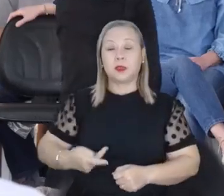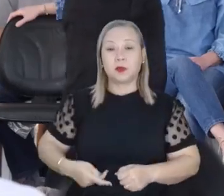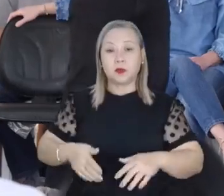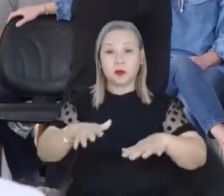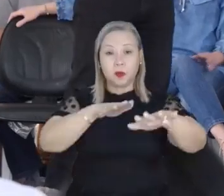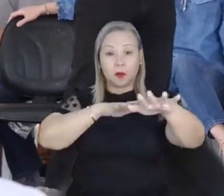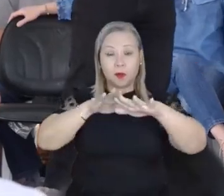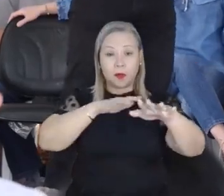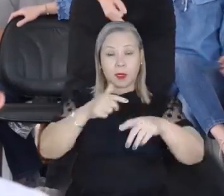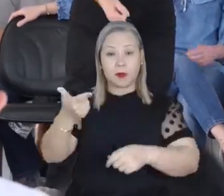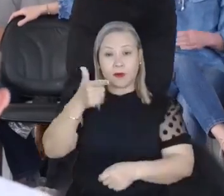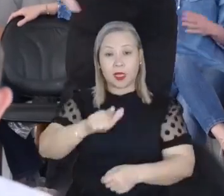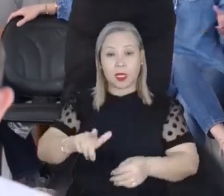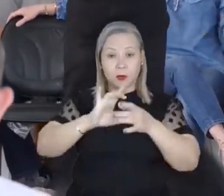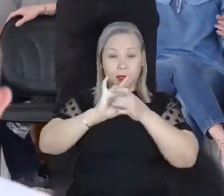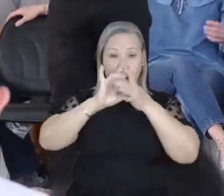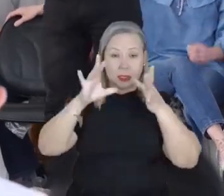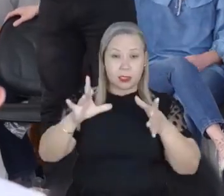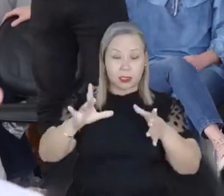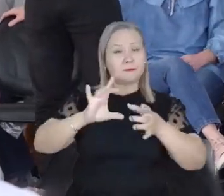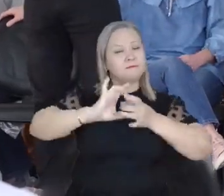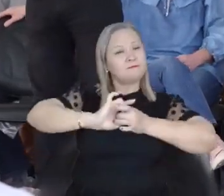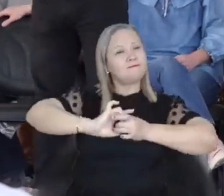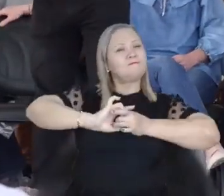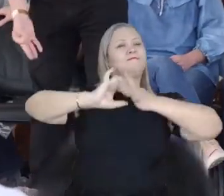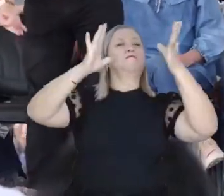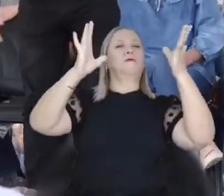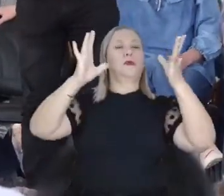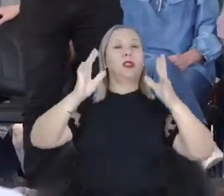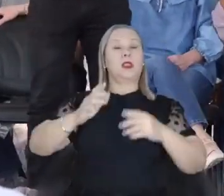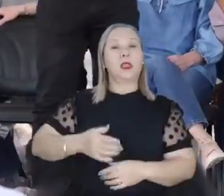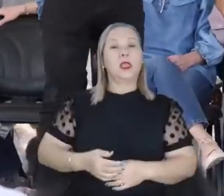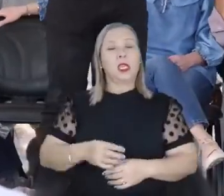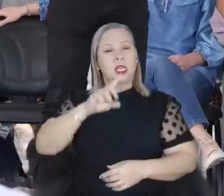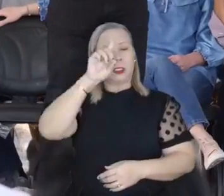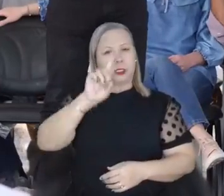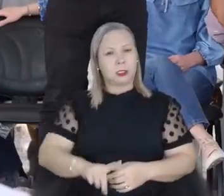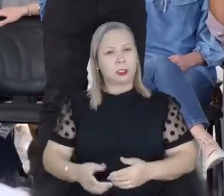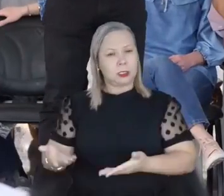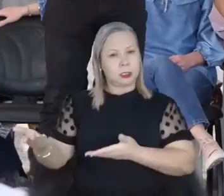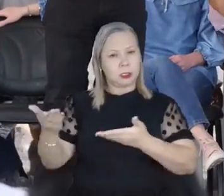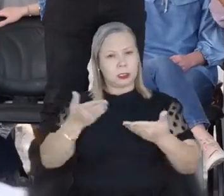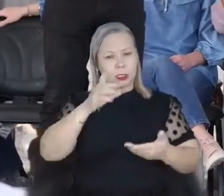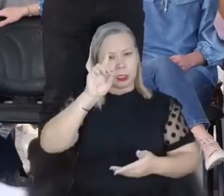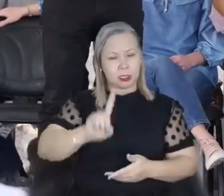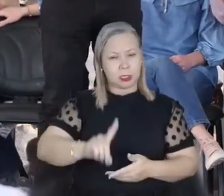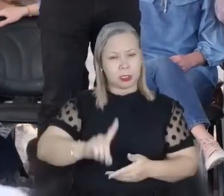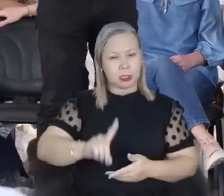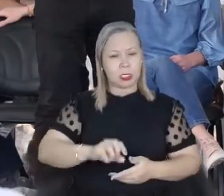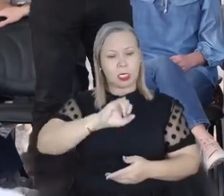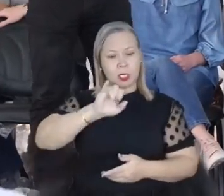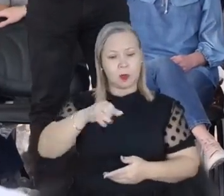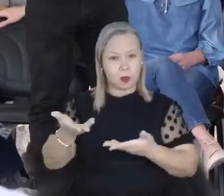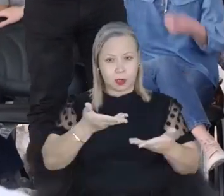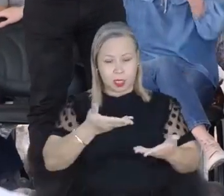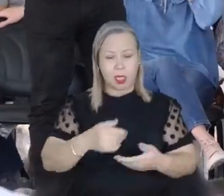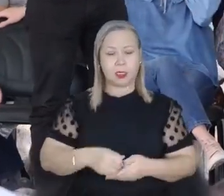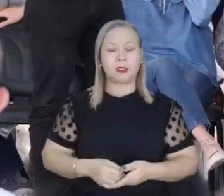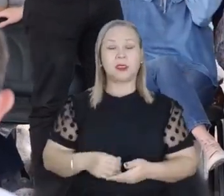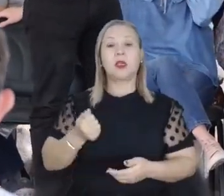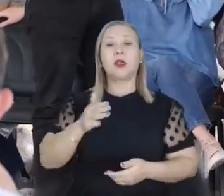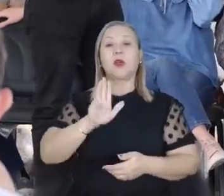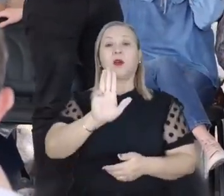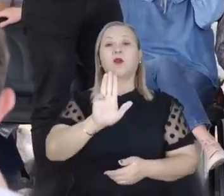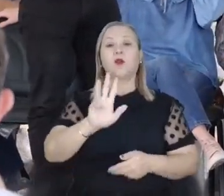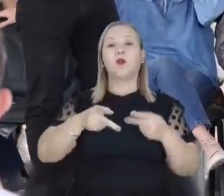que vai redemocratizar direitos, que vai resgatar oportunidades. E por isso Lula vai falar pelas vozes de